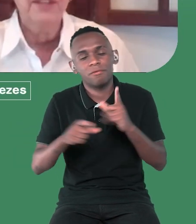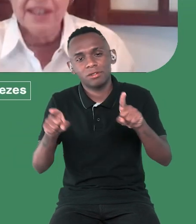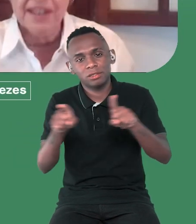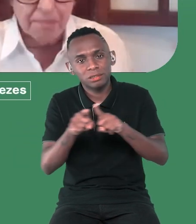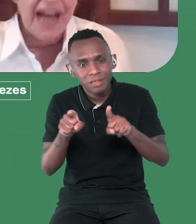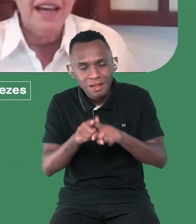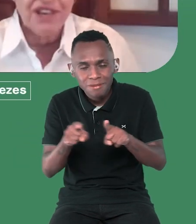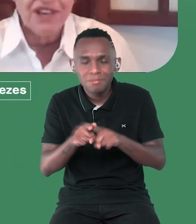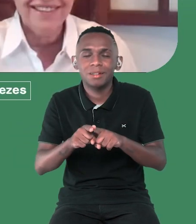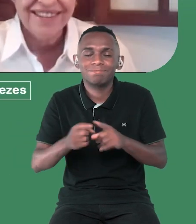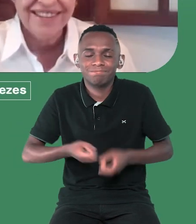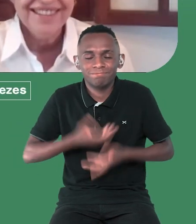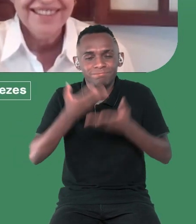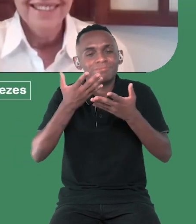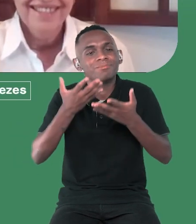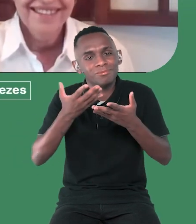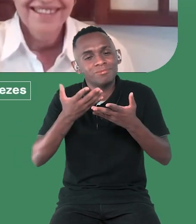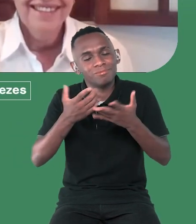palavras, nossas imagens.